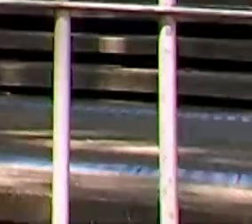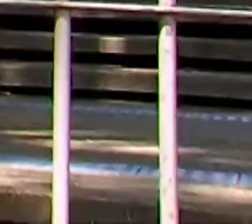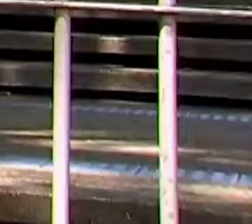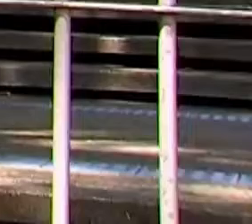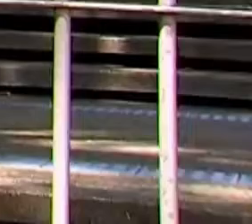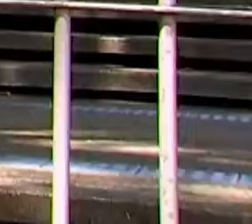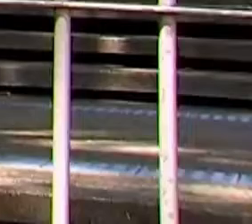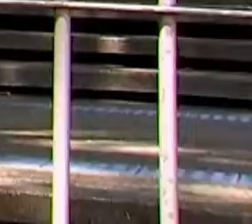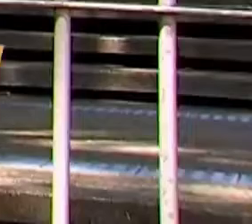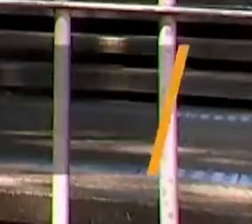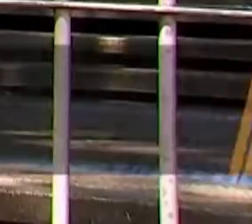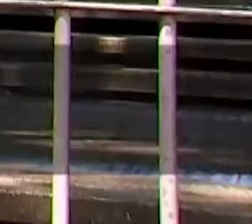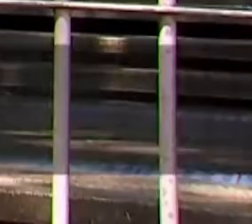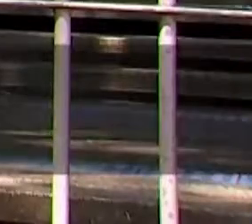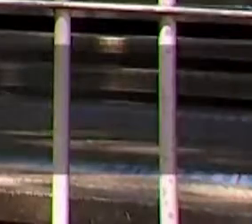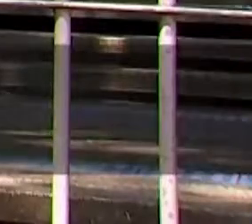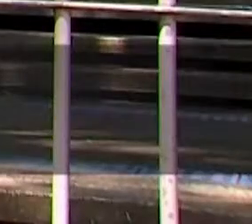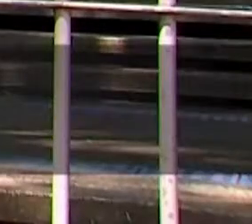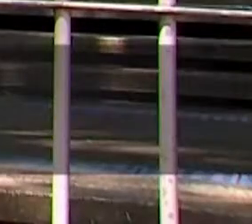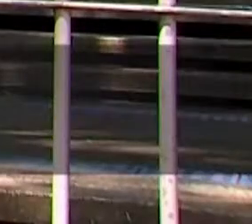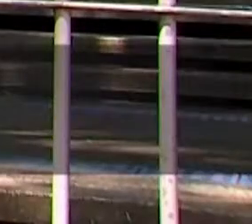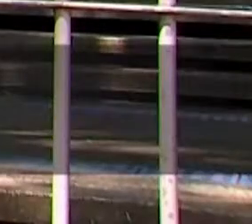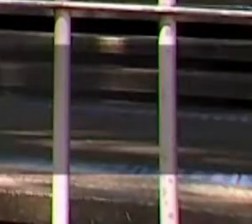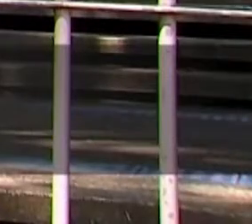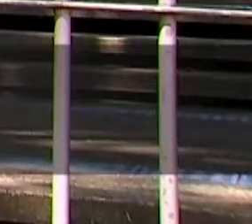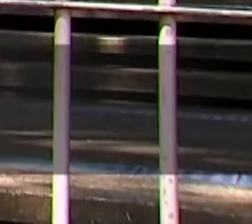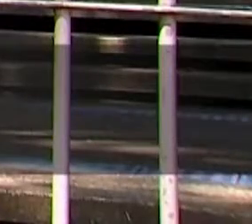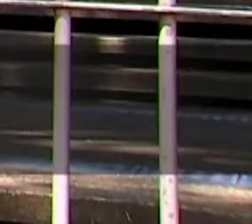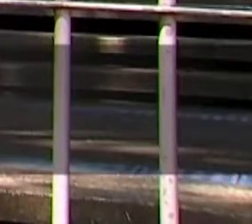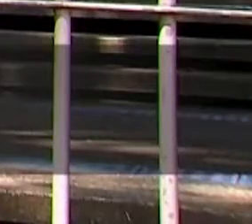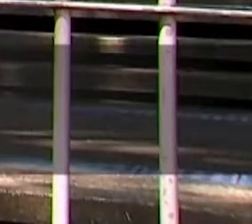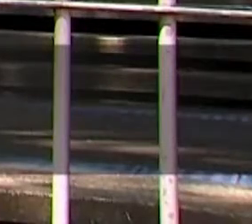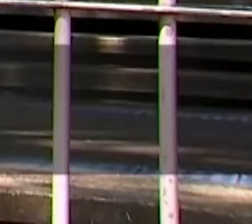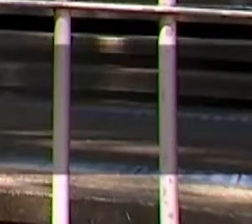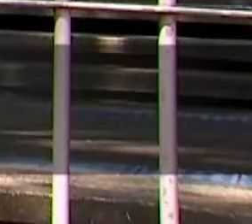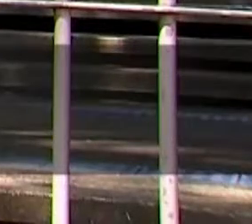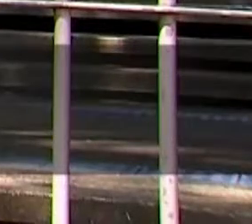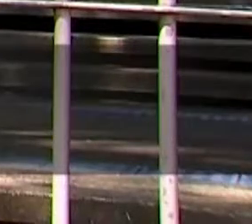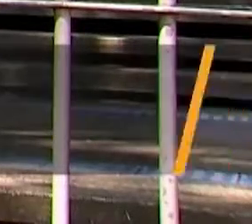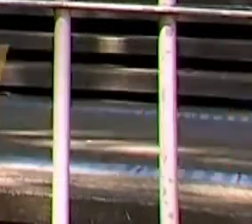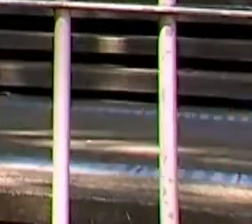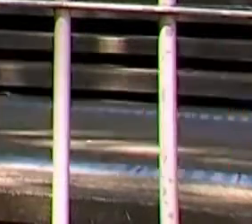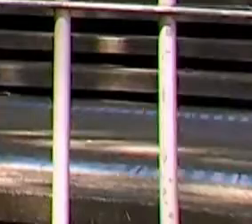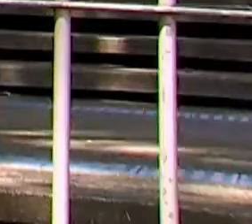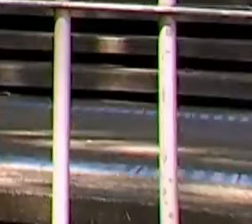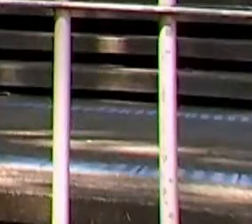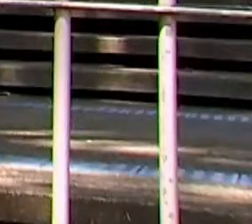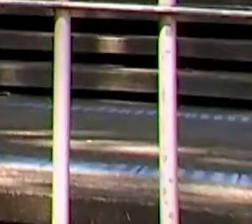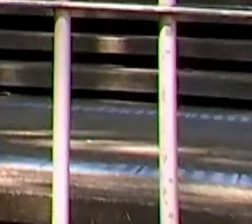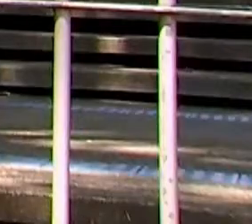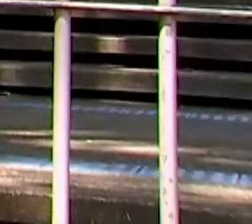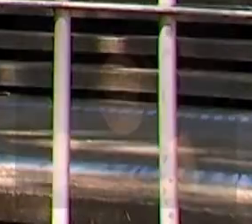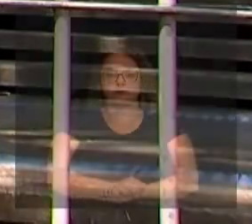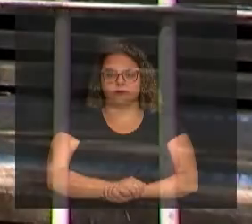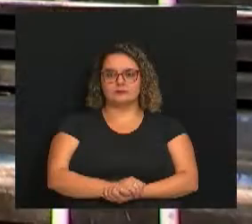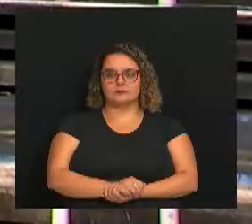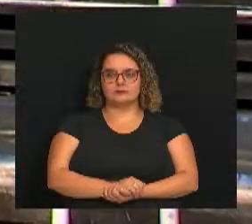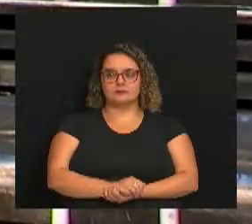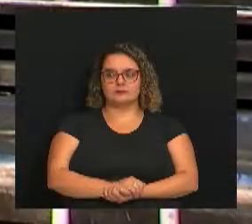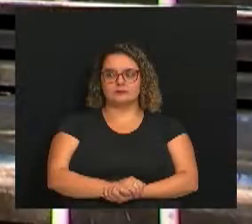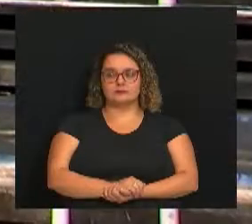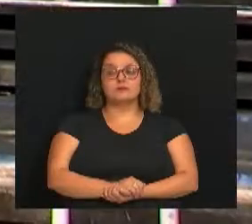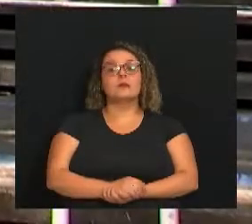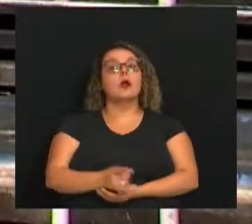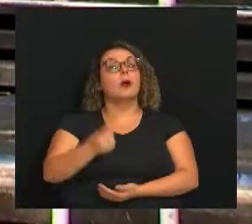Começo de ano e sempre aquela correria para fazer a declaração do imposto de renda. Esse ano vai ser preciso um pouquinho mais de atenção,